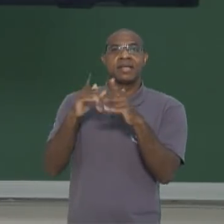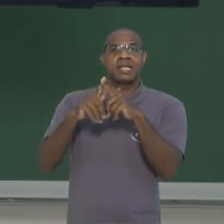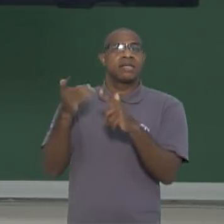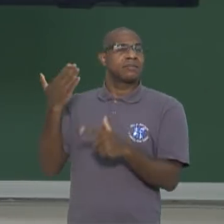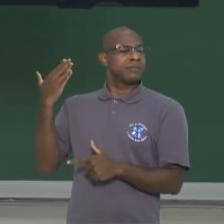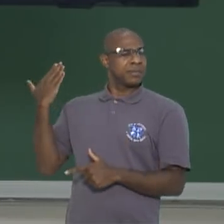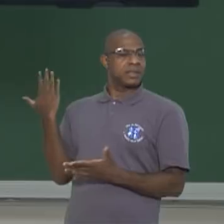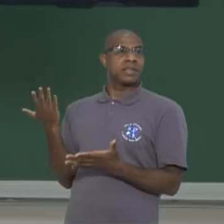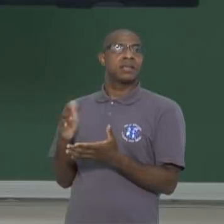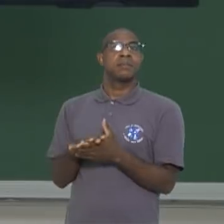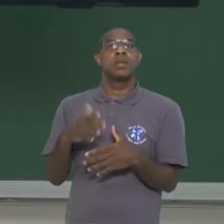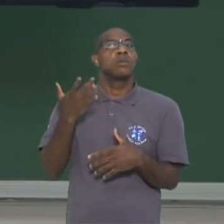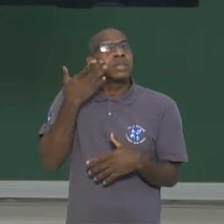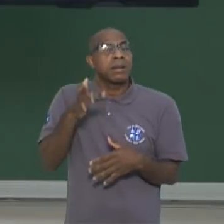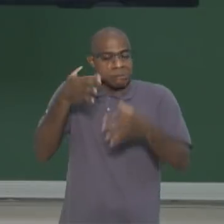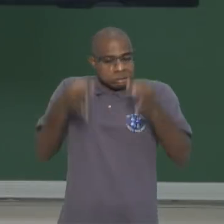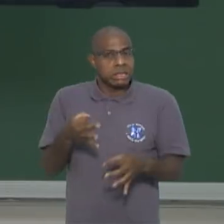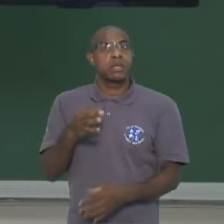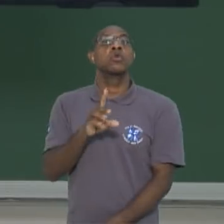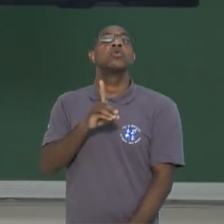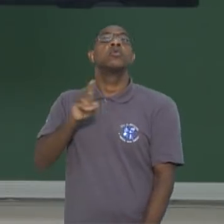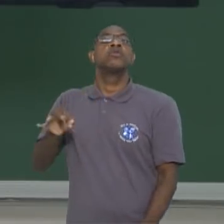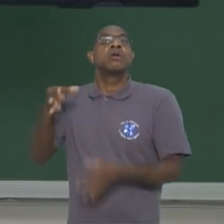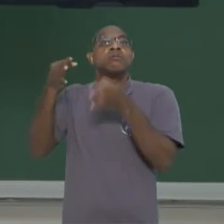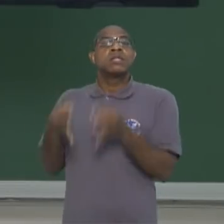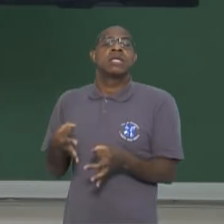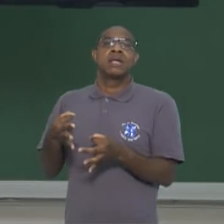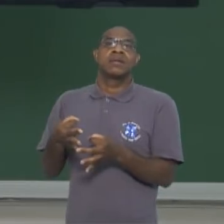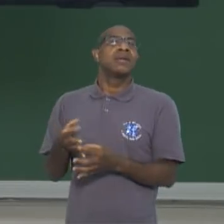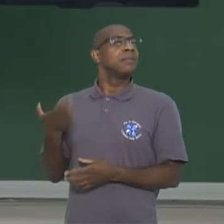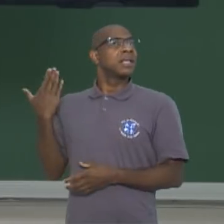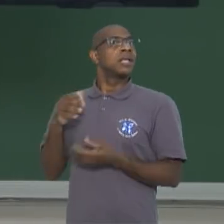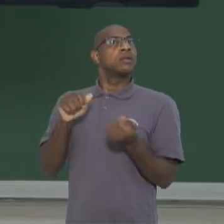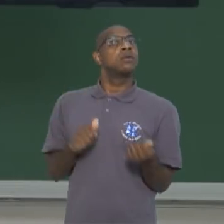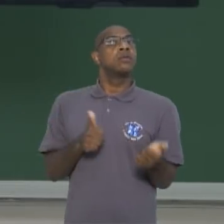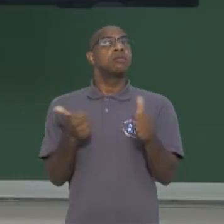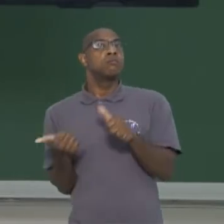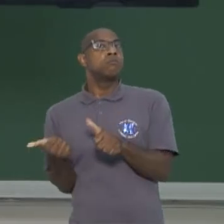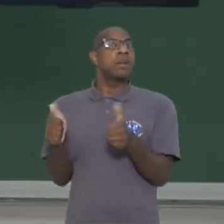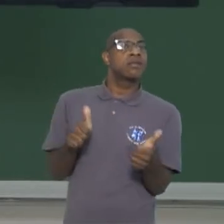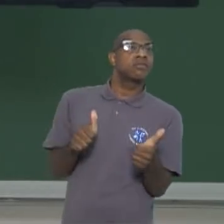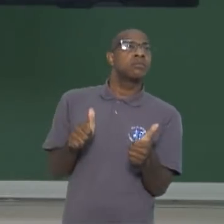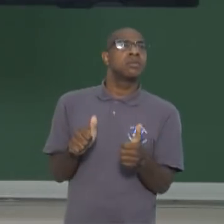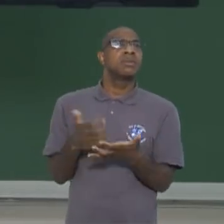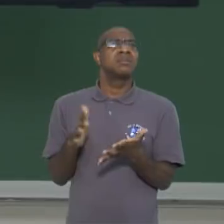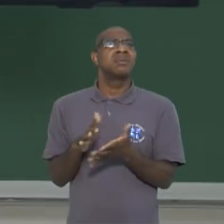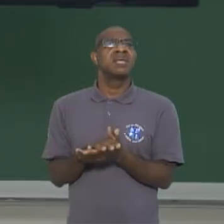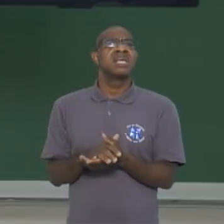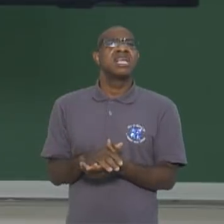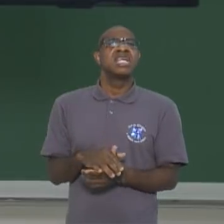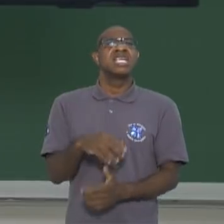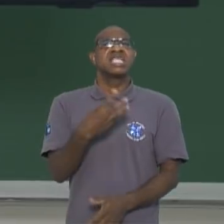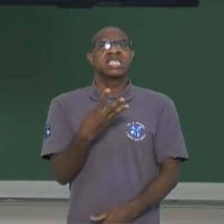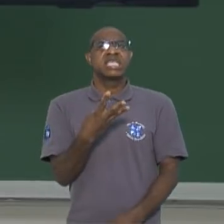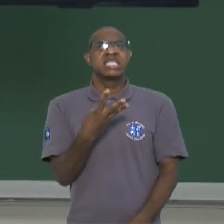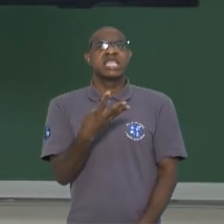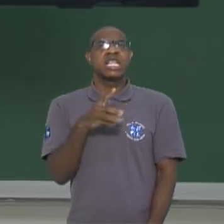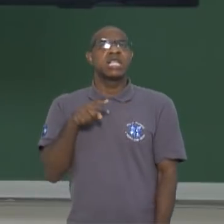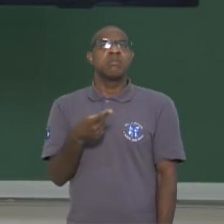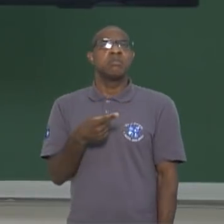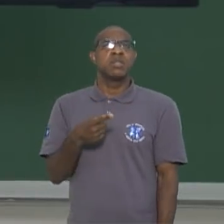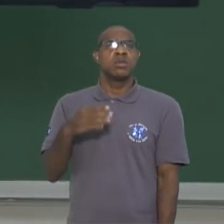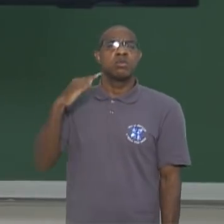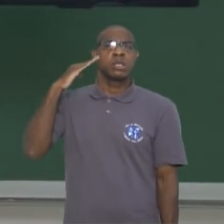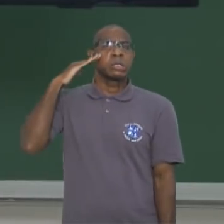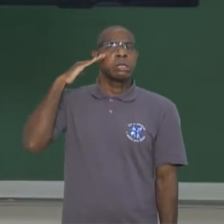tem exatidão da data. E quando ele fez o batismo, os seus 3.000, em torno de 3.000 guerreiros, também